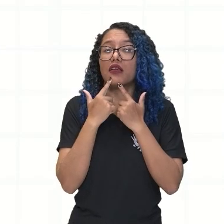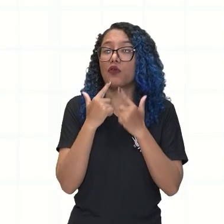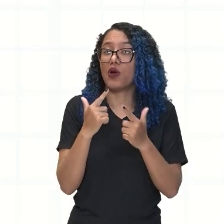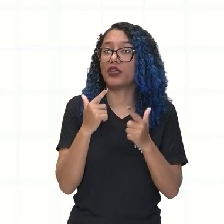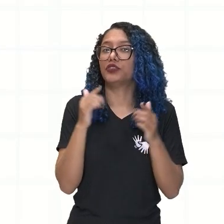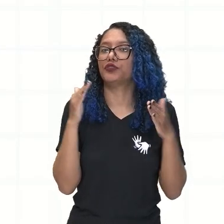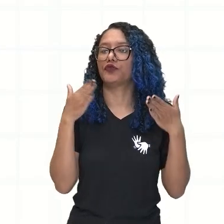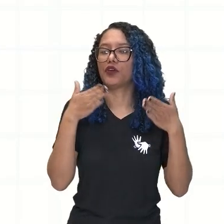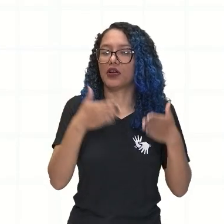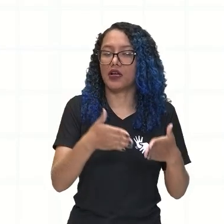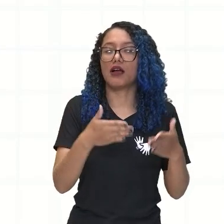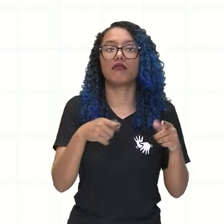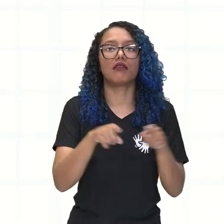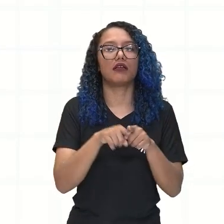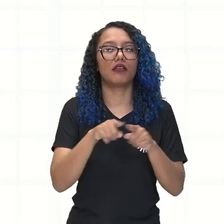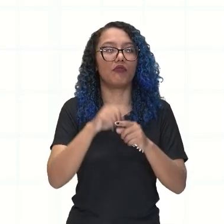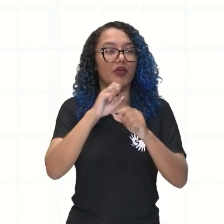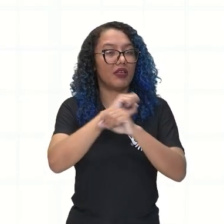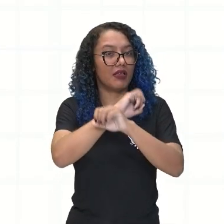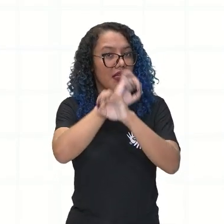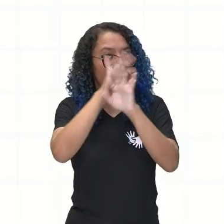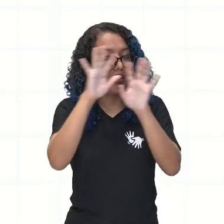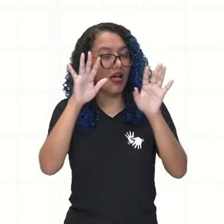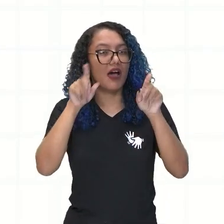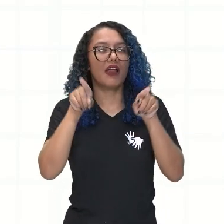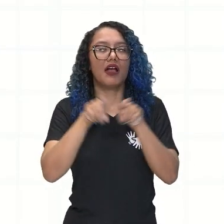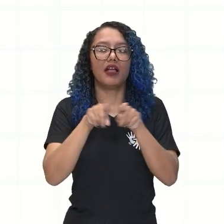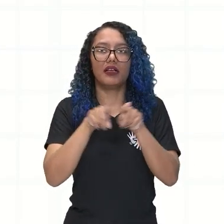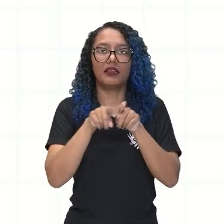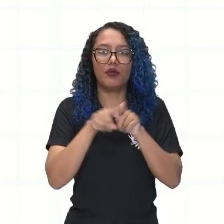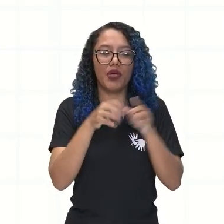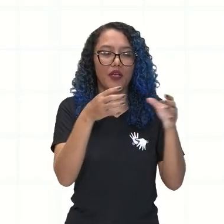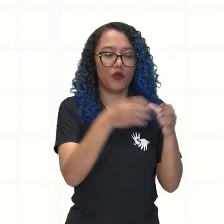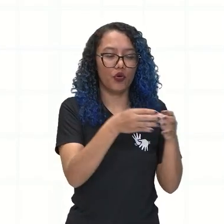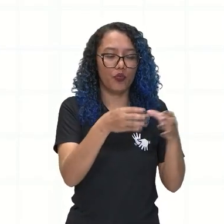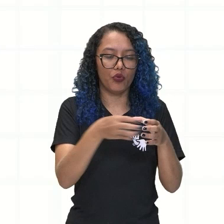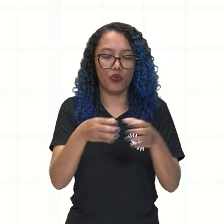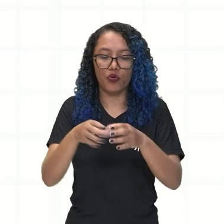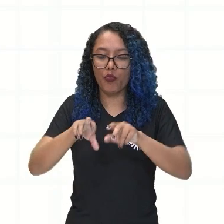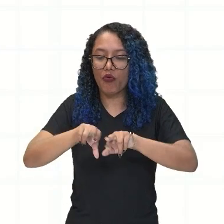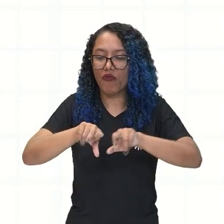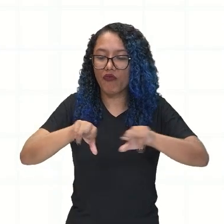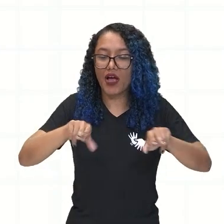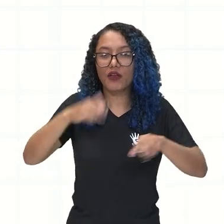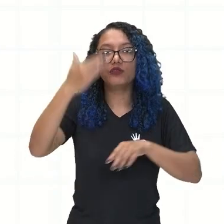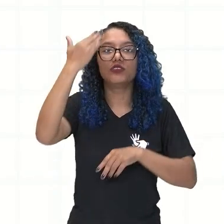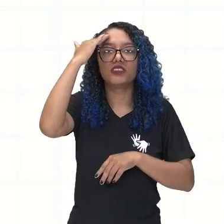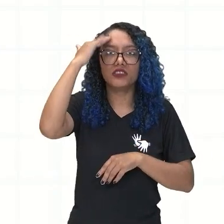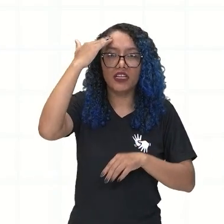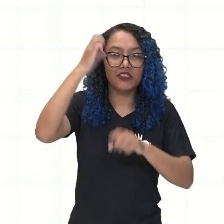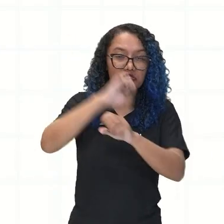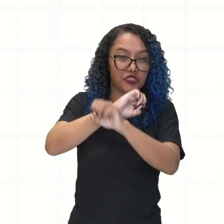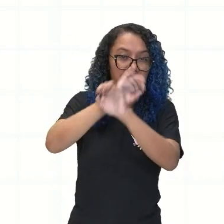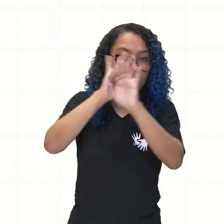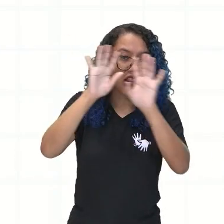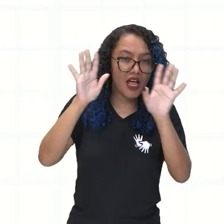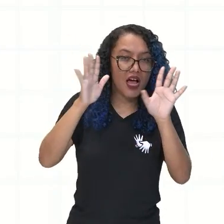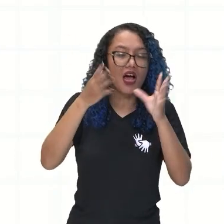clara, ele vai servir ali a todos os públicos, da criança